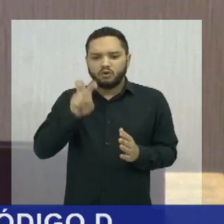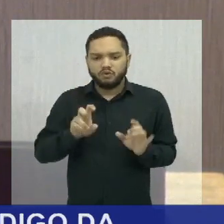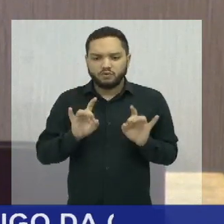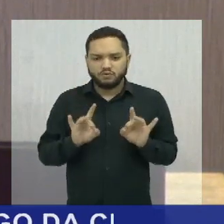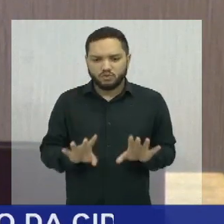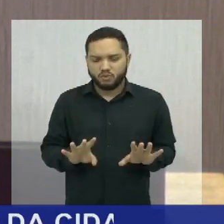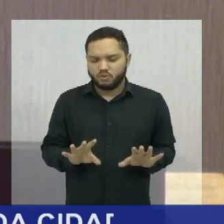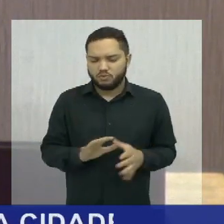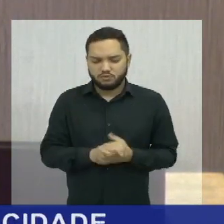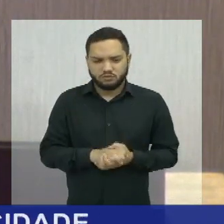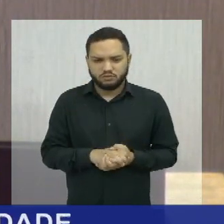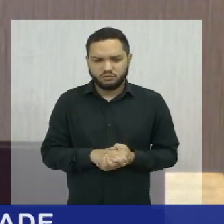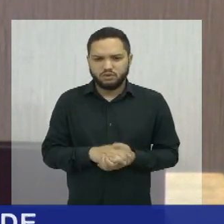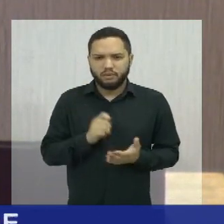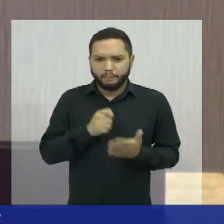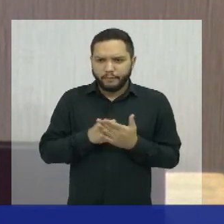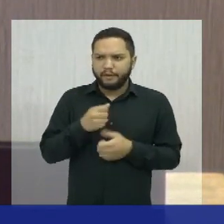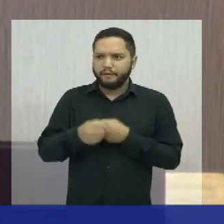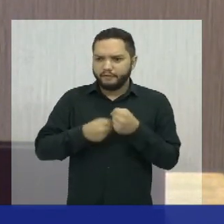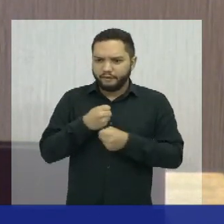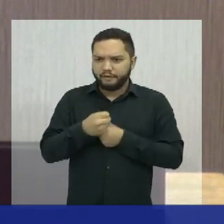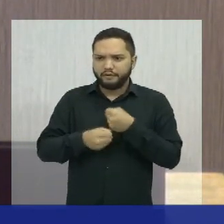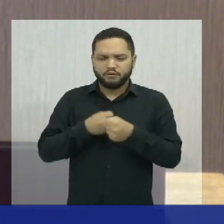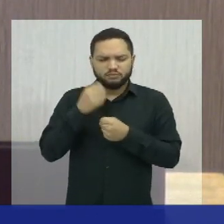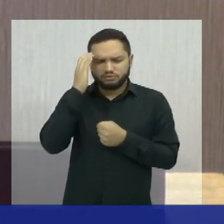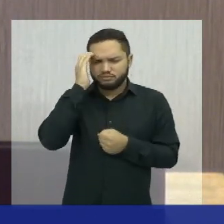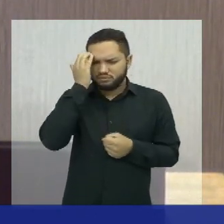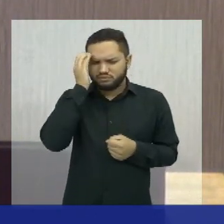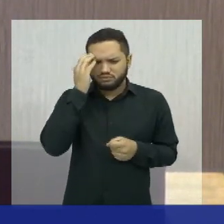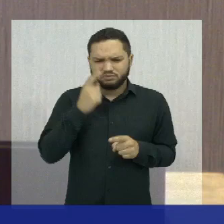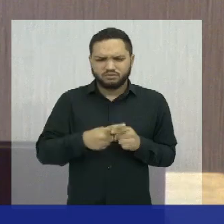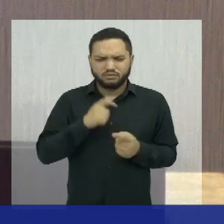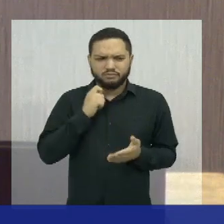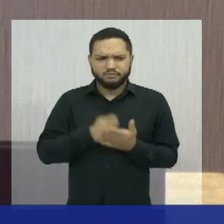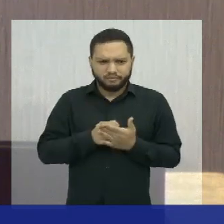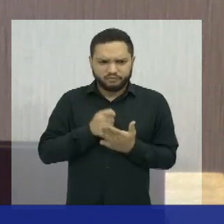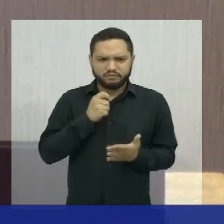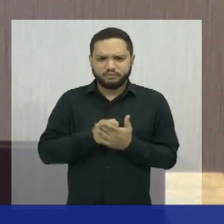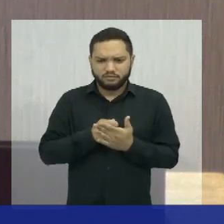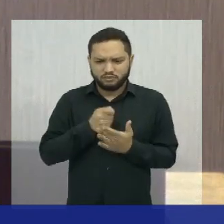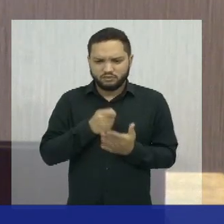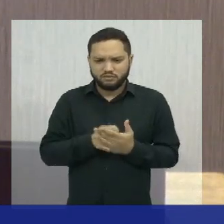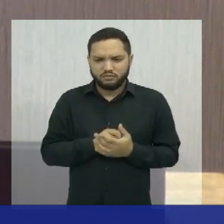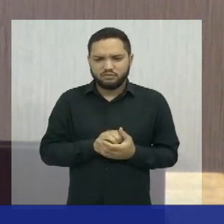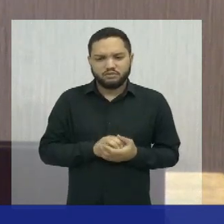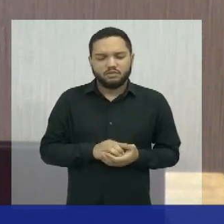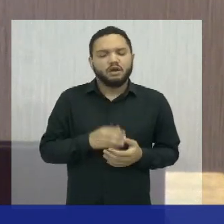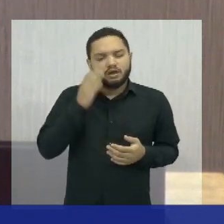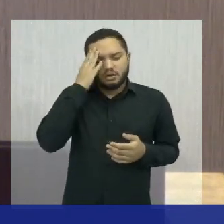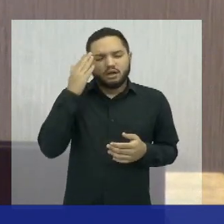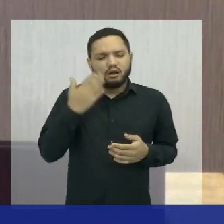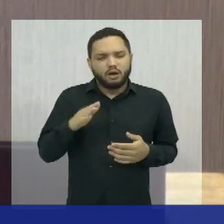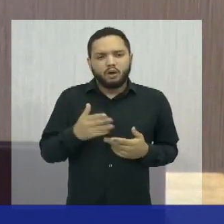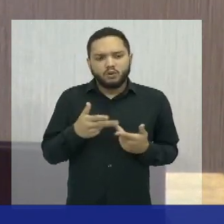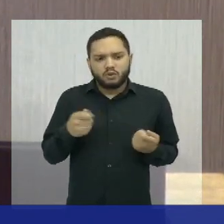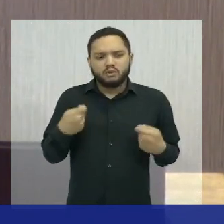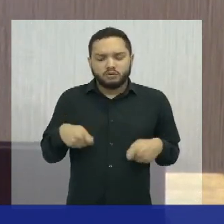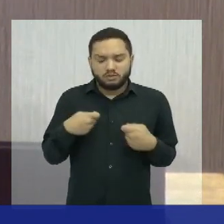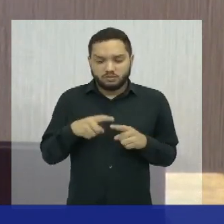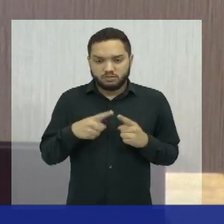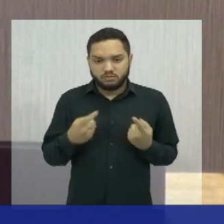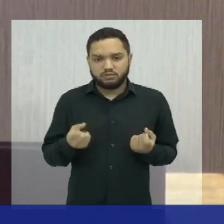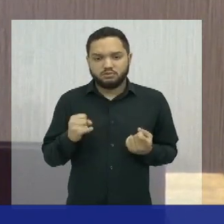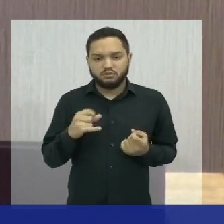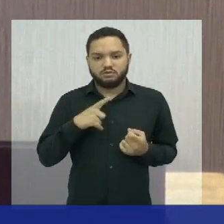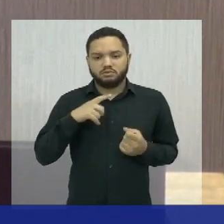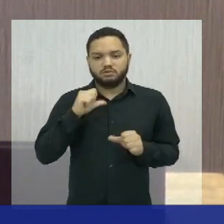ser definitivo? Porque nós não entendemos. Sabemos que tem algumas necessidades, mas se eu mudo, se eu